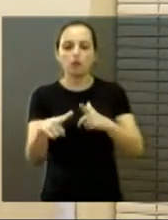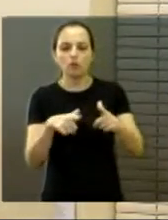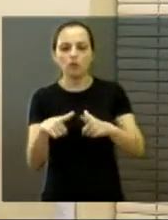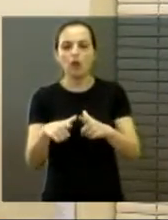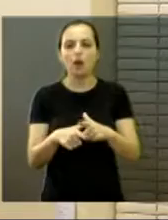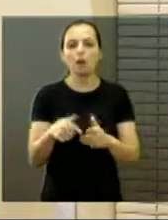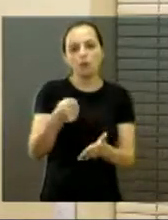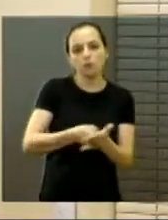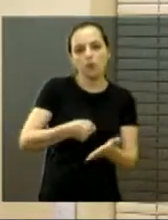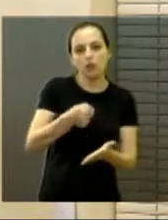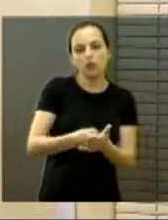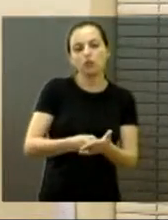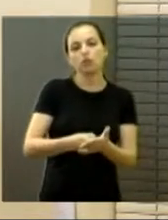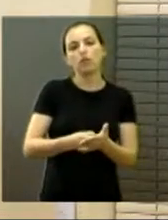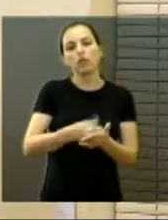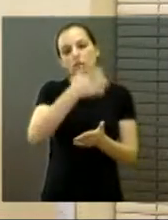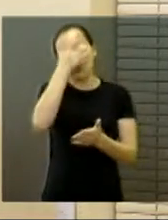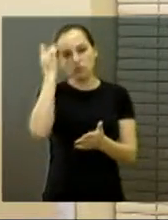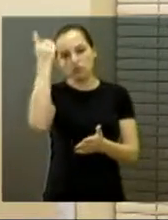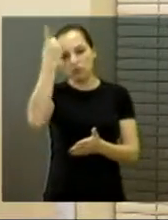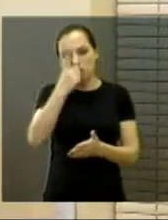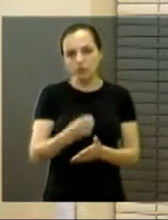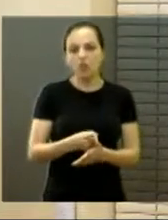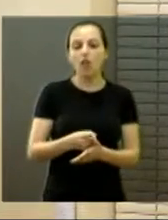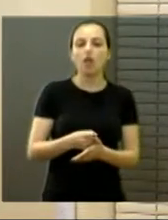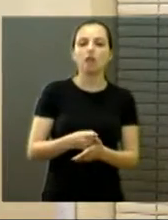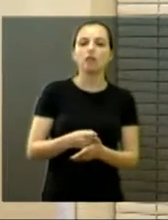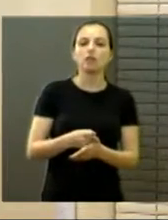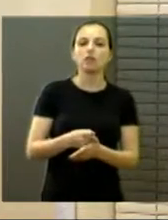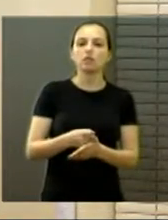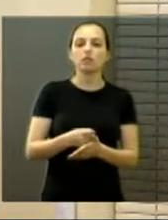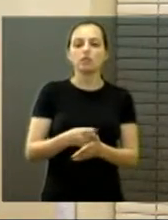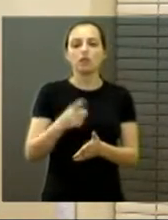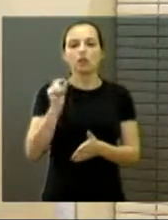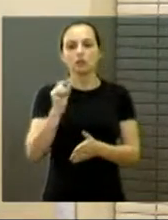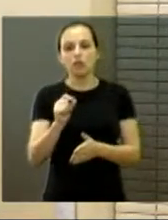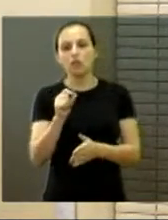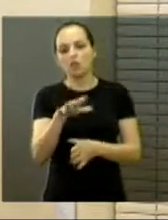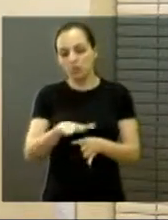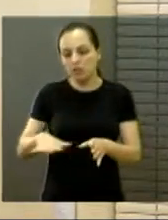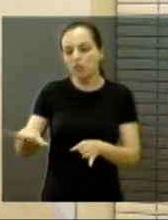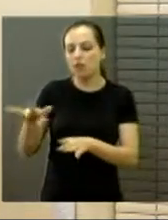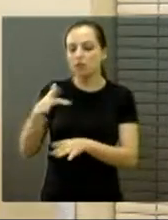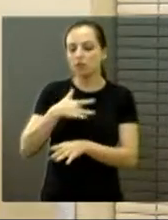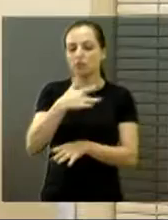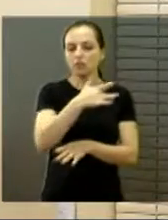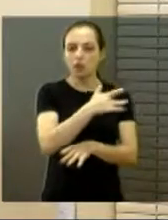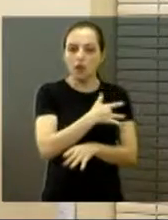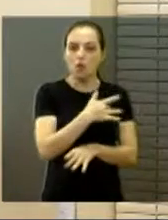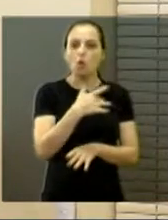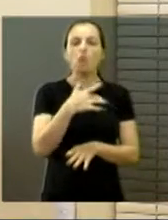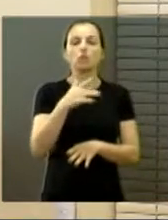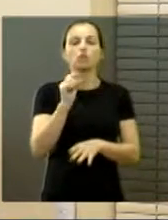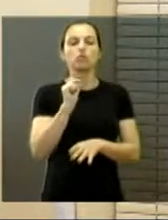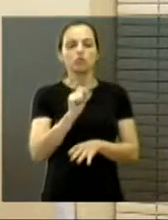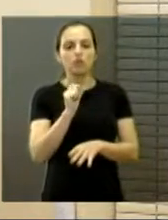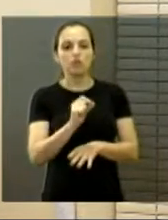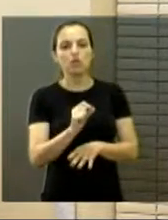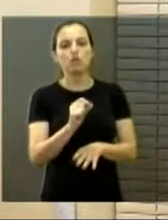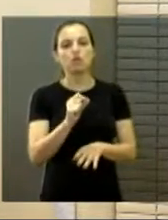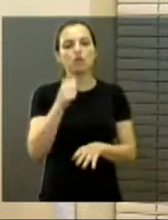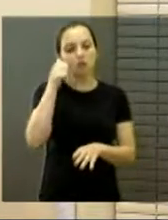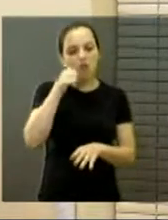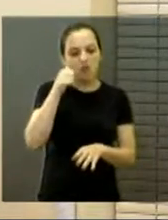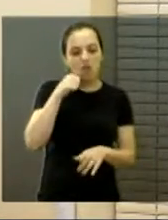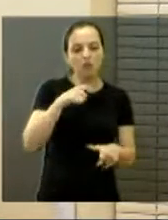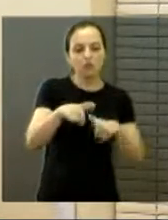tem deficiência, das pessoas com problemas mentais, das diversas áreas da saúde, mulheres que lutam por criança, por